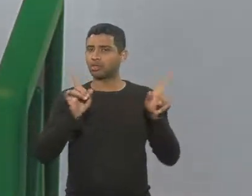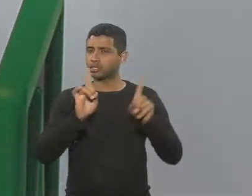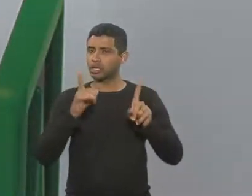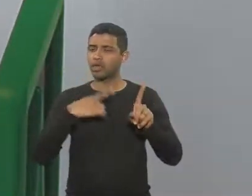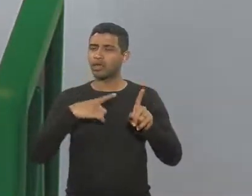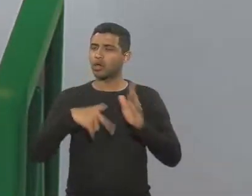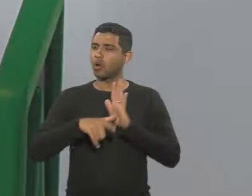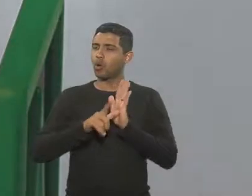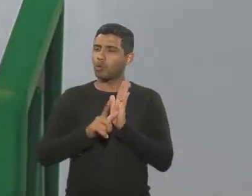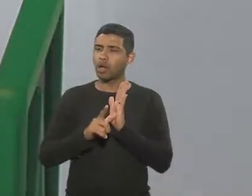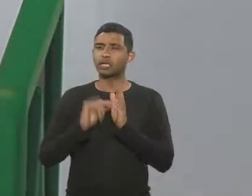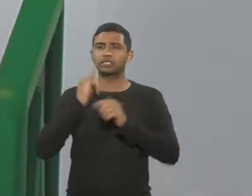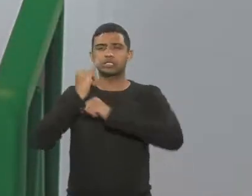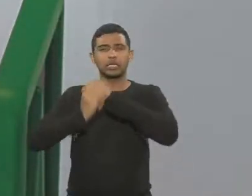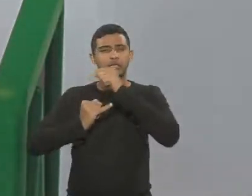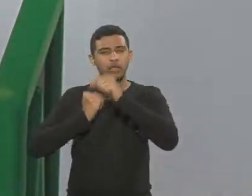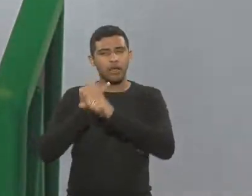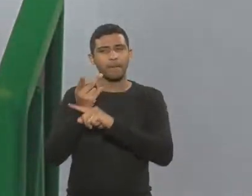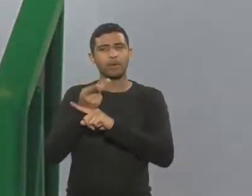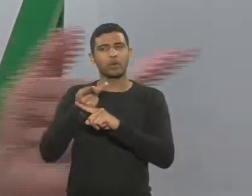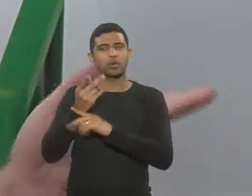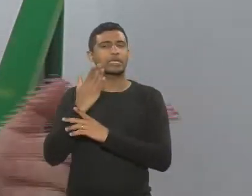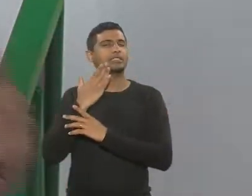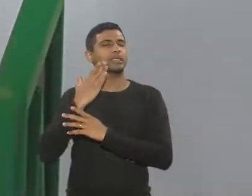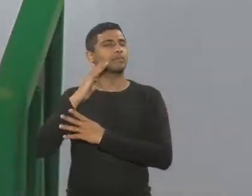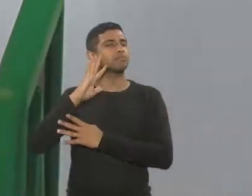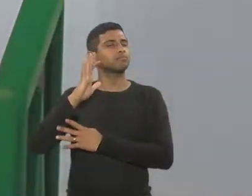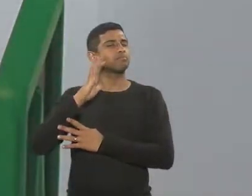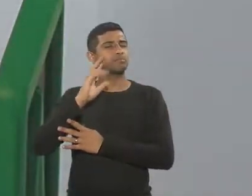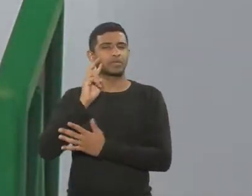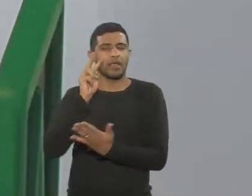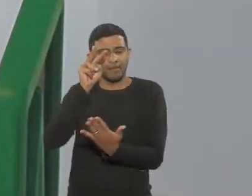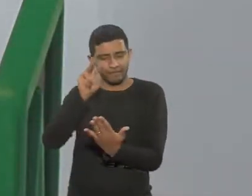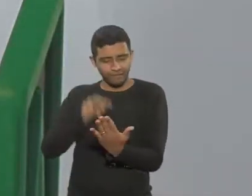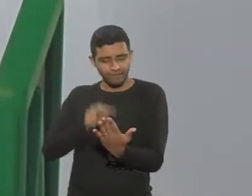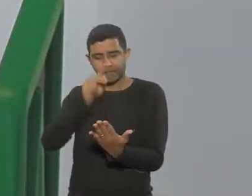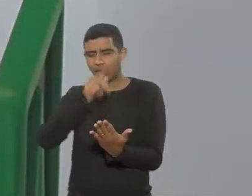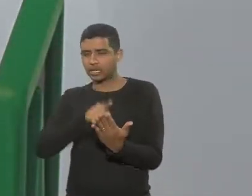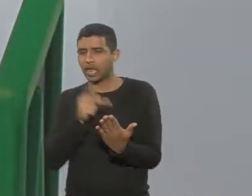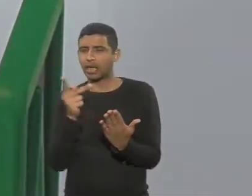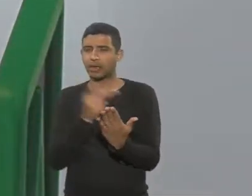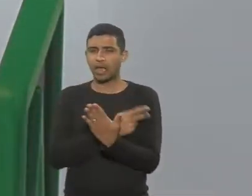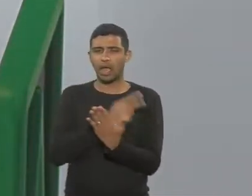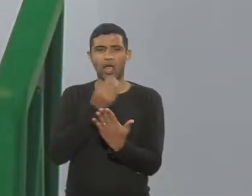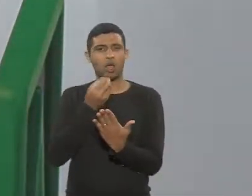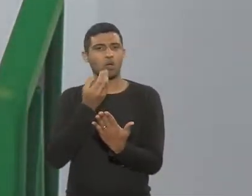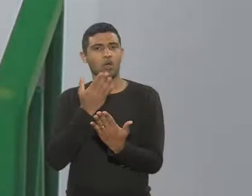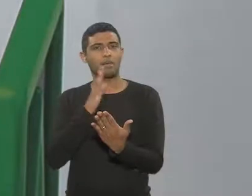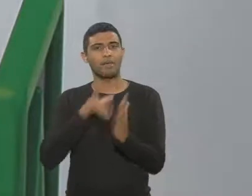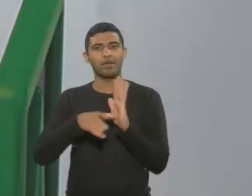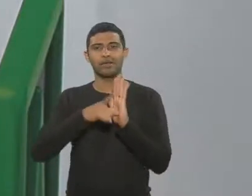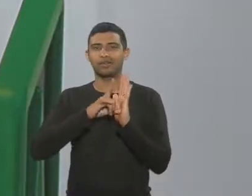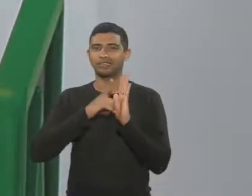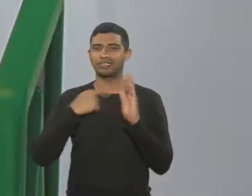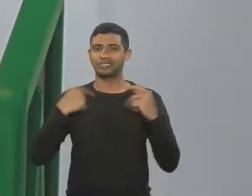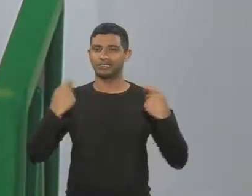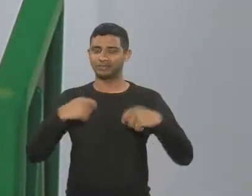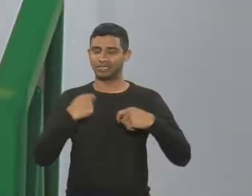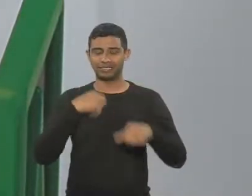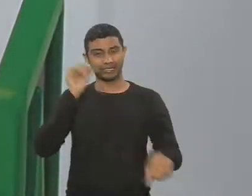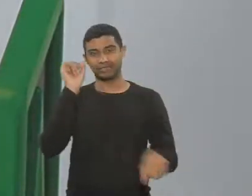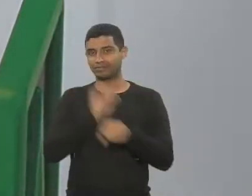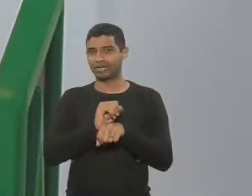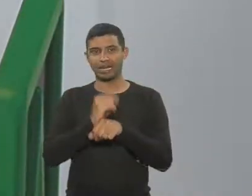tem um tempo da pesquisa, que você tem um tempo da reflexão, trazendo isso que a Márcia disse. Mas para isso você precisa sair do fluxo